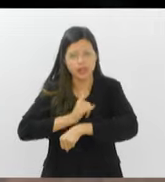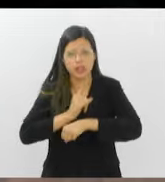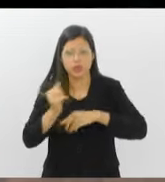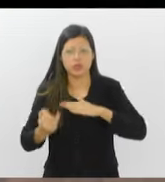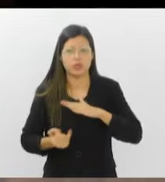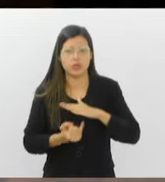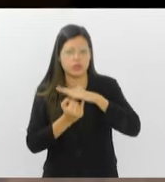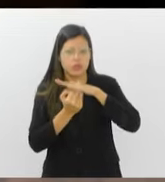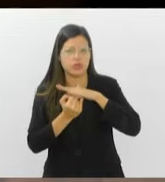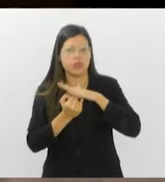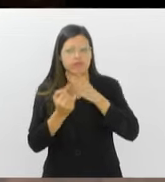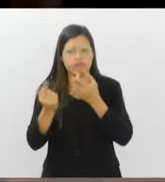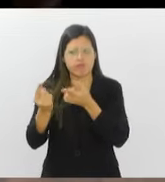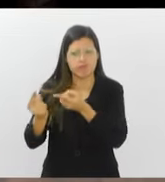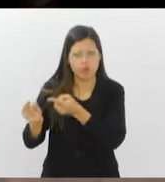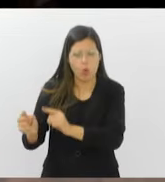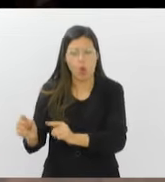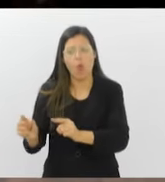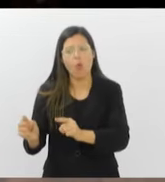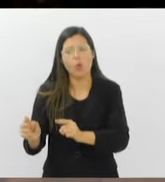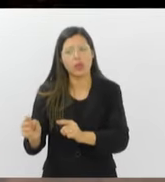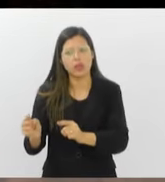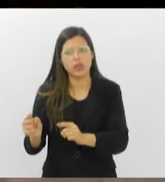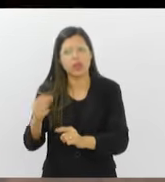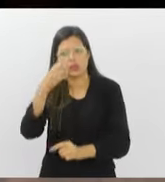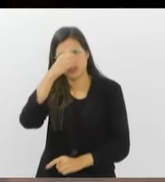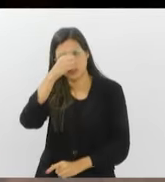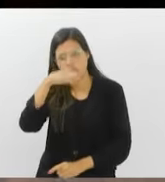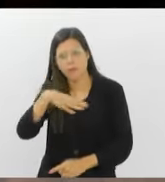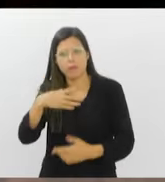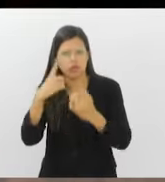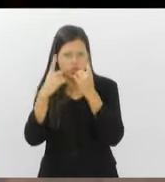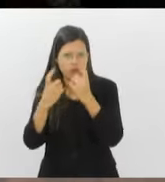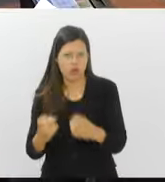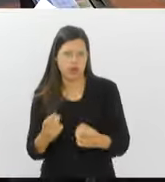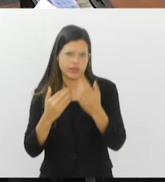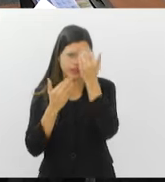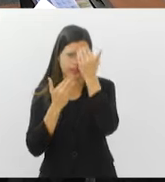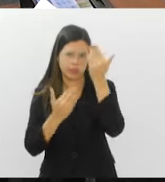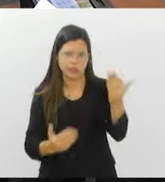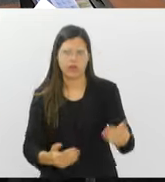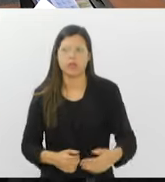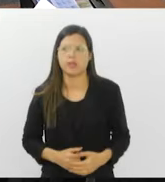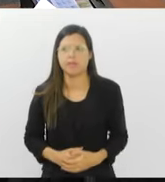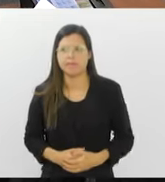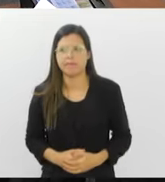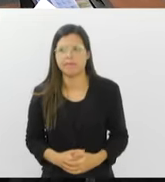para combatermos estas barbaridades. Muito obrigado.